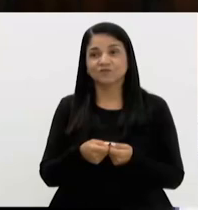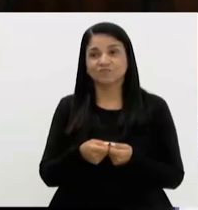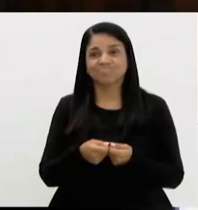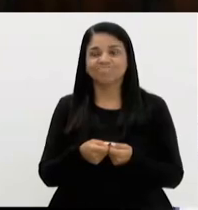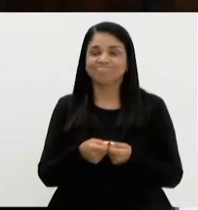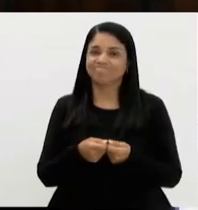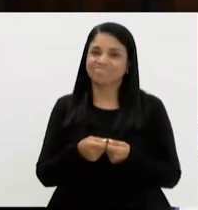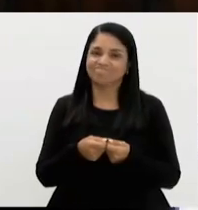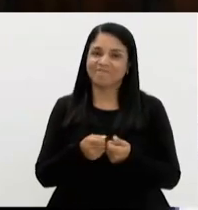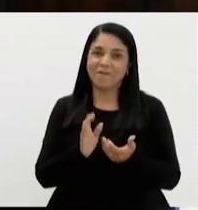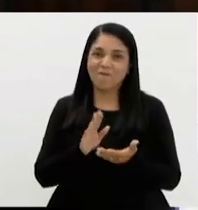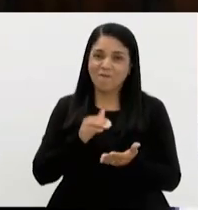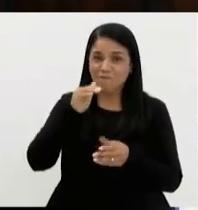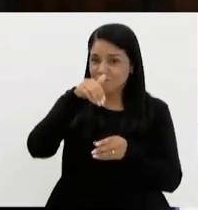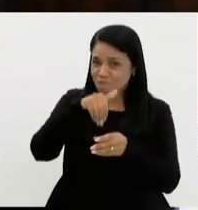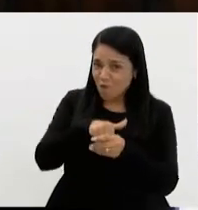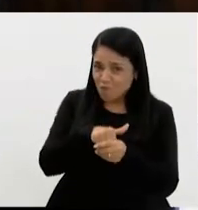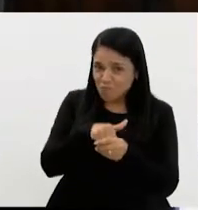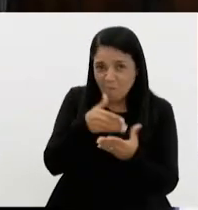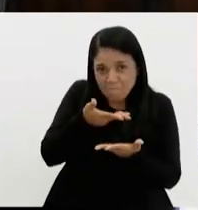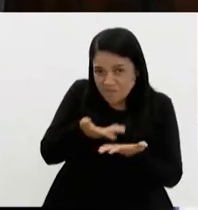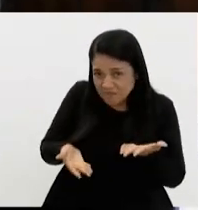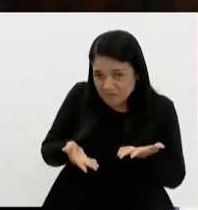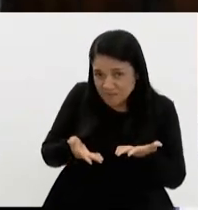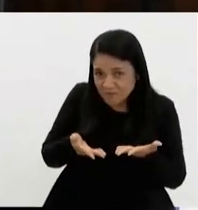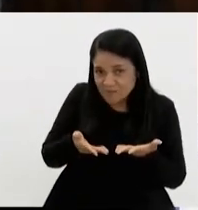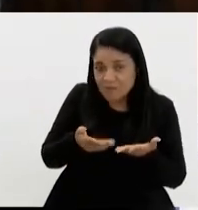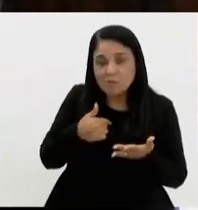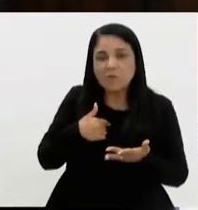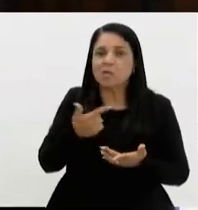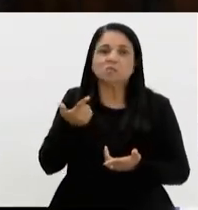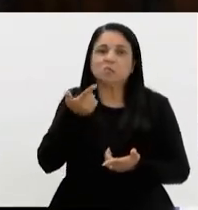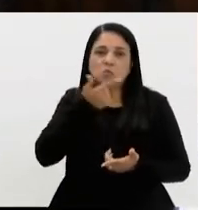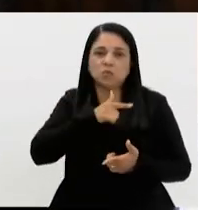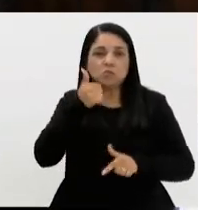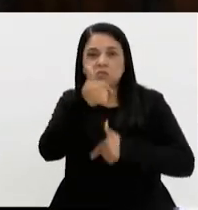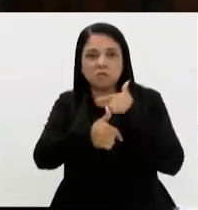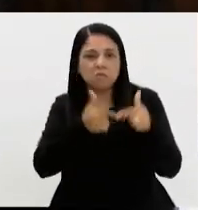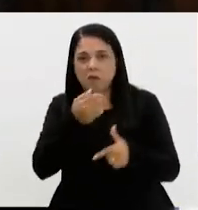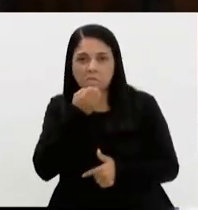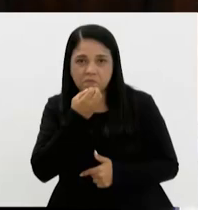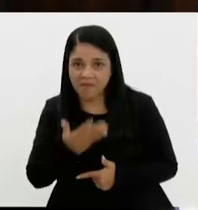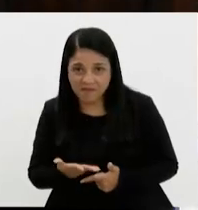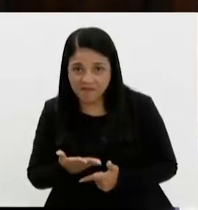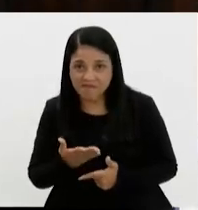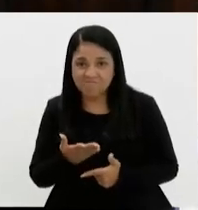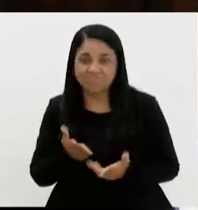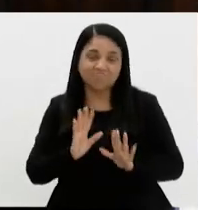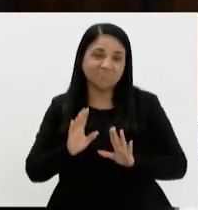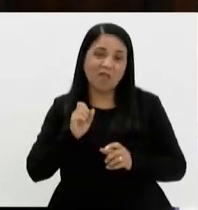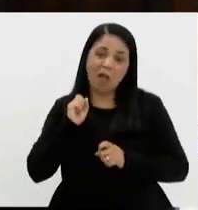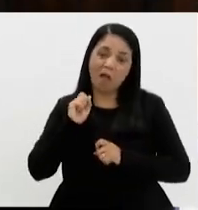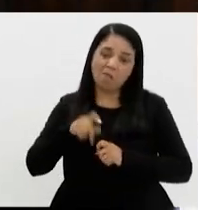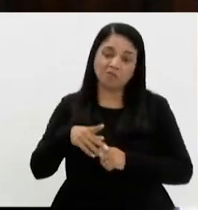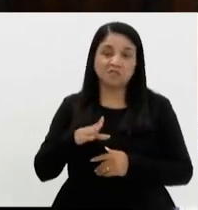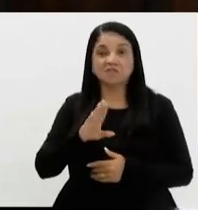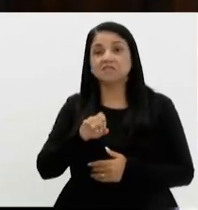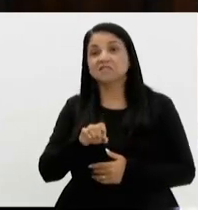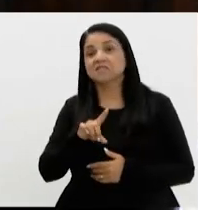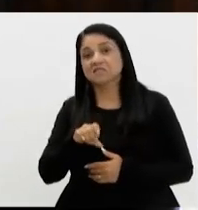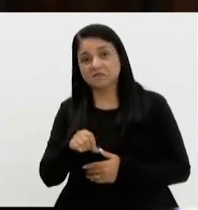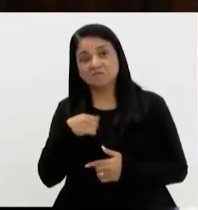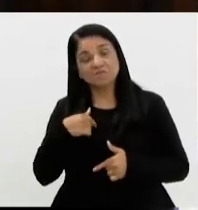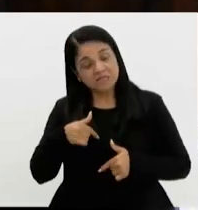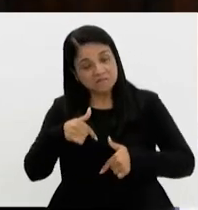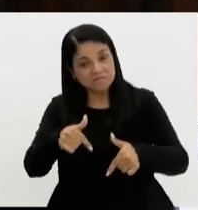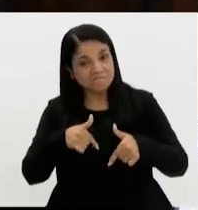bem isso é a maior maravilha da Democracia quem não trabalhou bem volta para casa e se aposenta mais cedo e a gente tem que exercer com